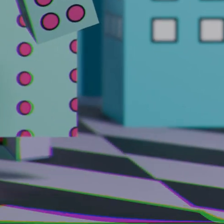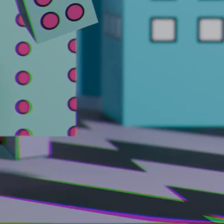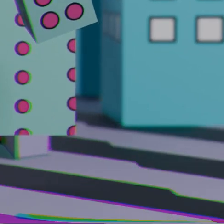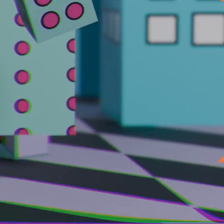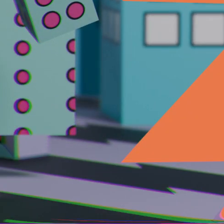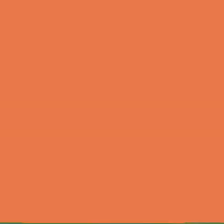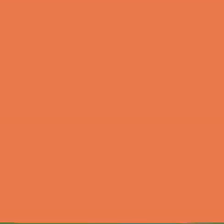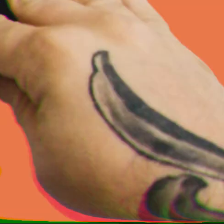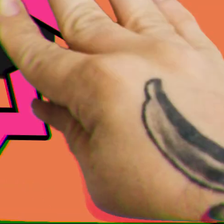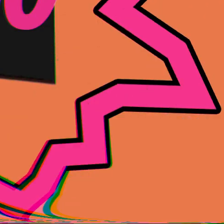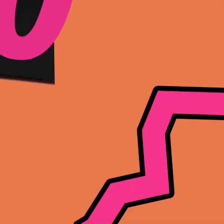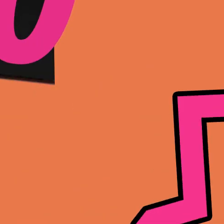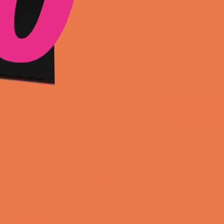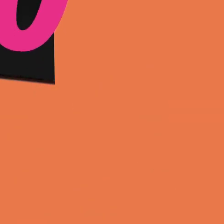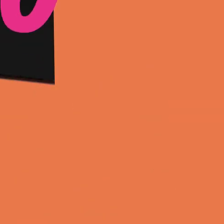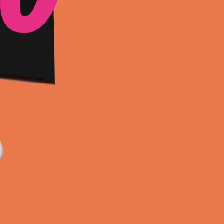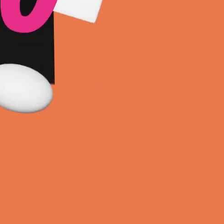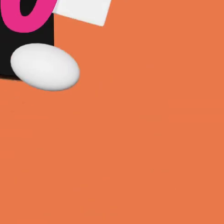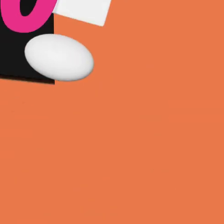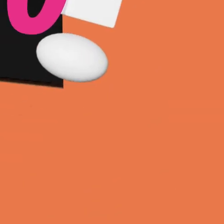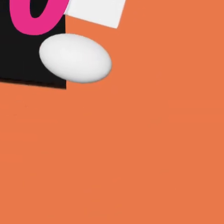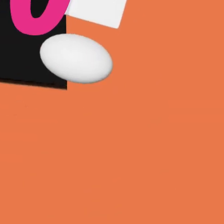ar.